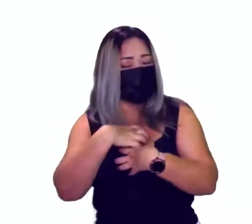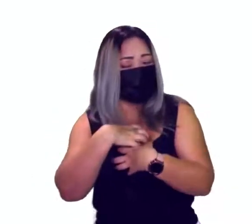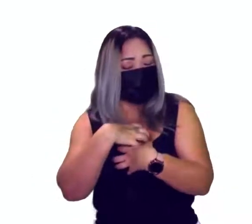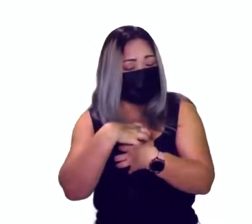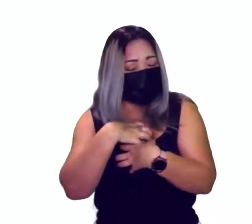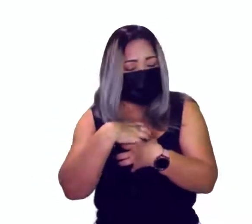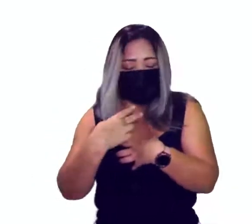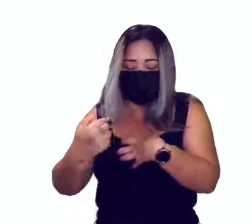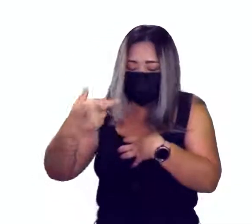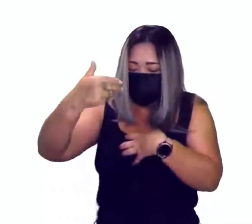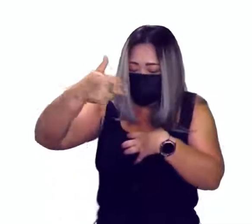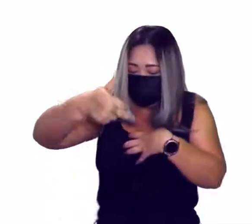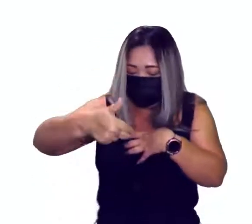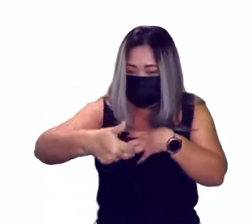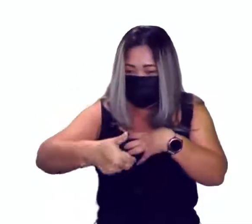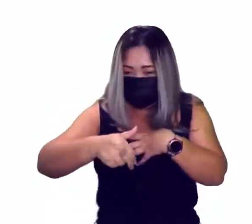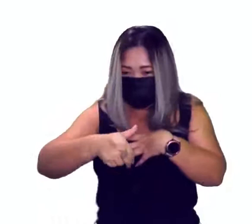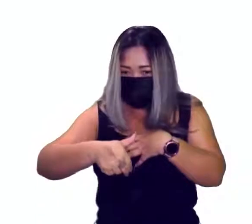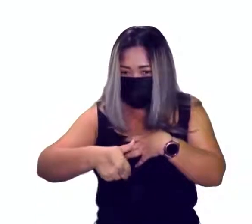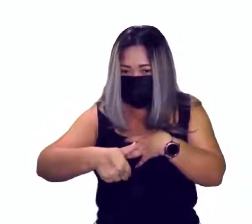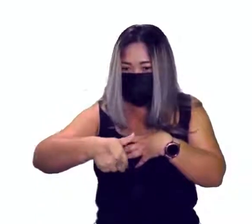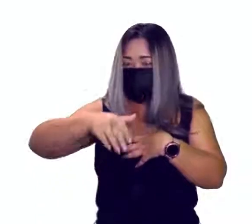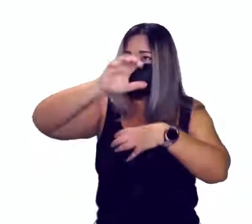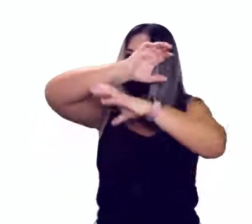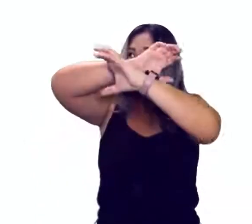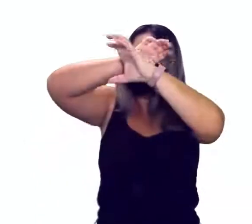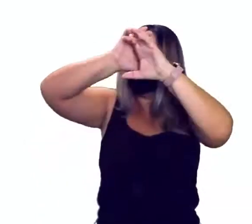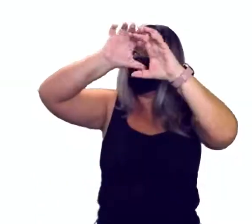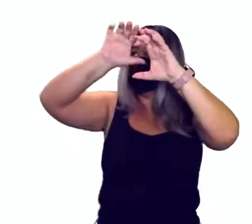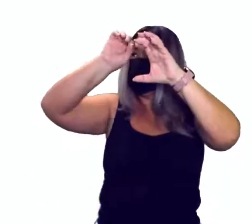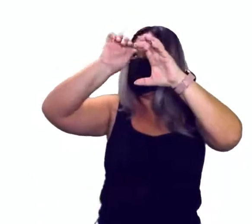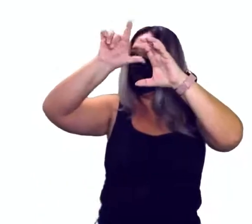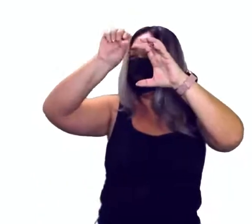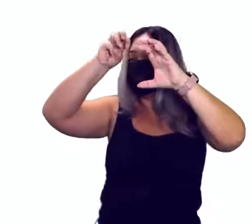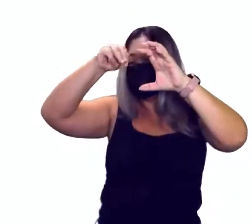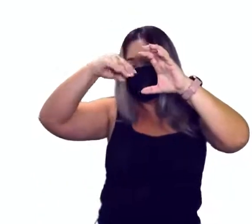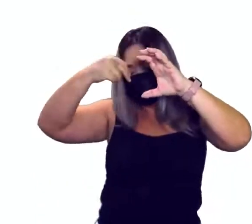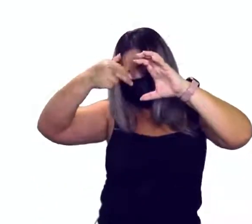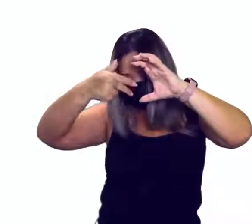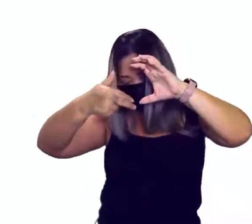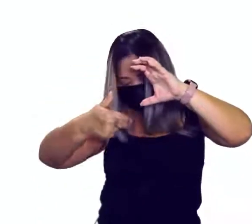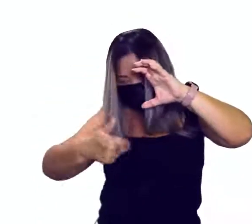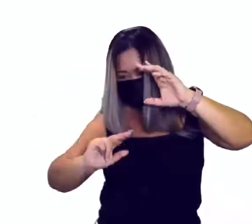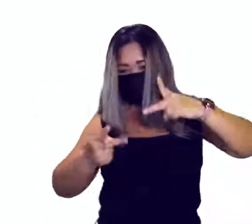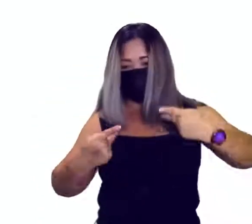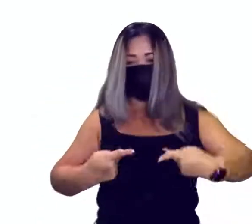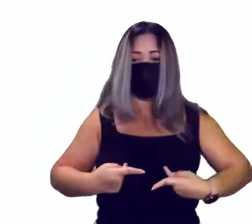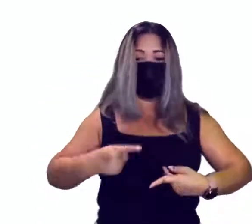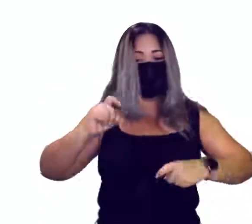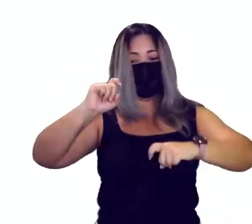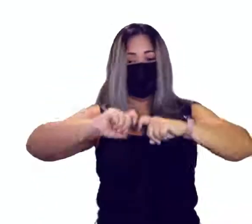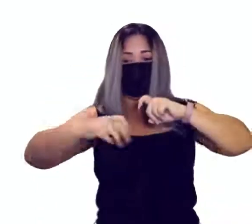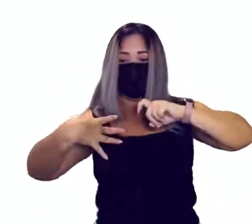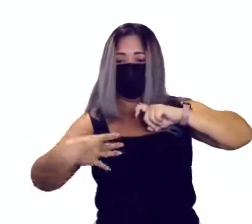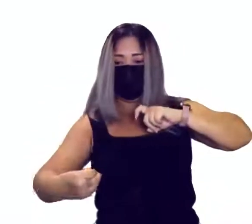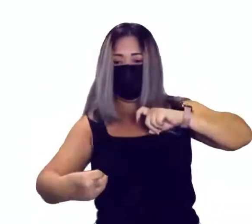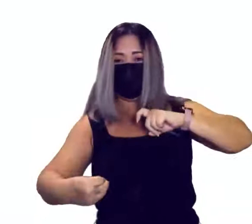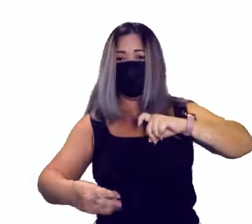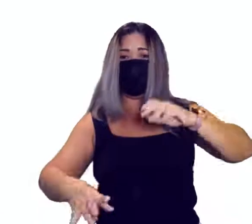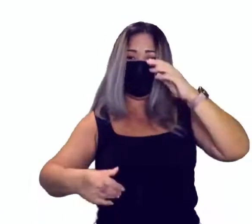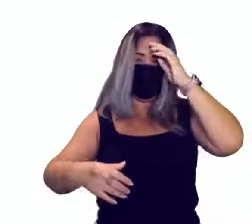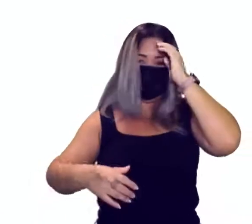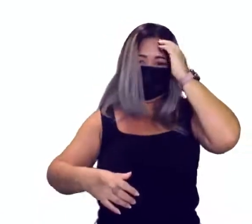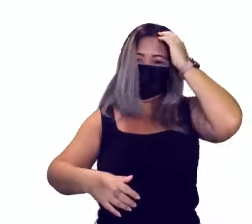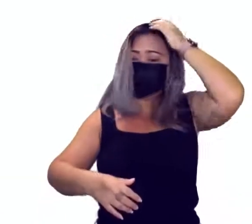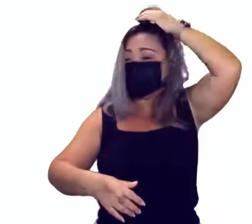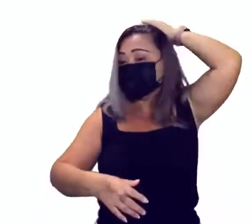Eles desciam e voltavam, né? Com os gregos, né? Com os humanos, aí tinham filhos. Então vamos lá,